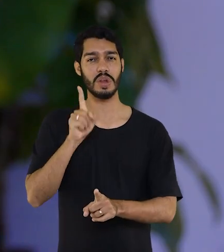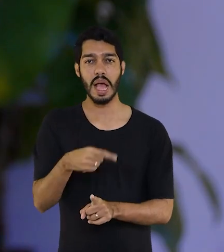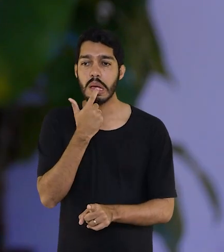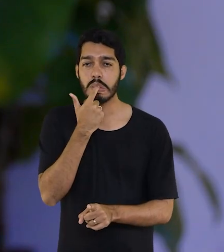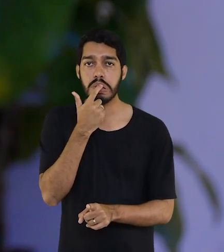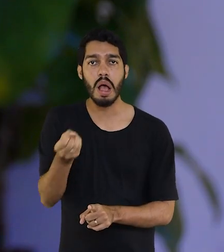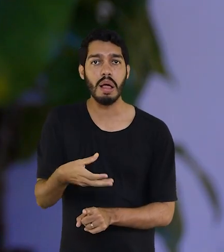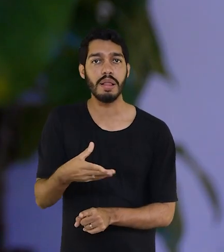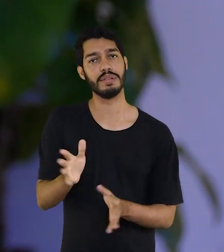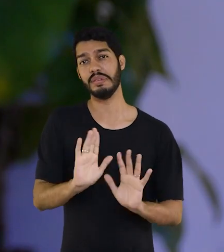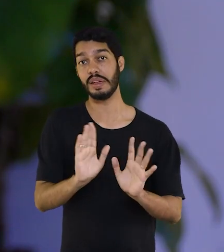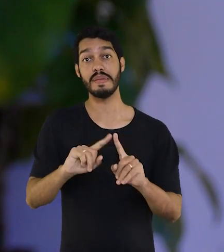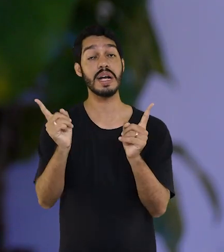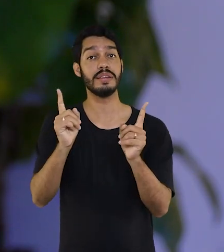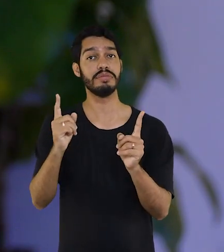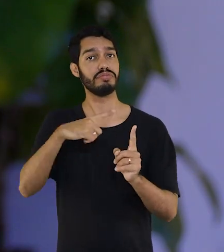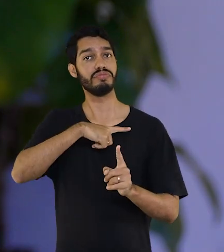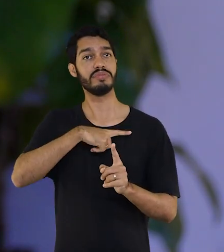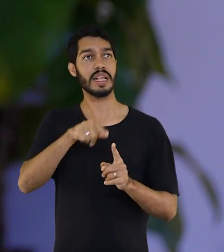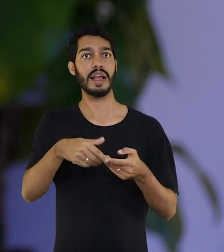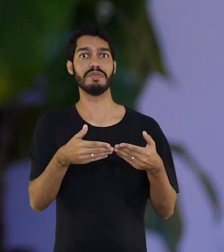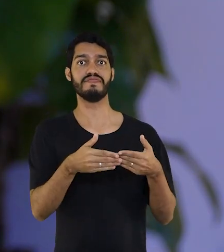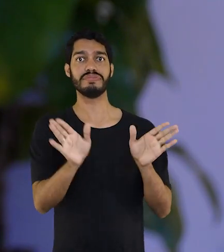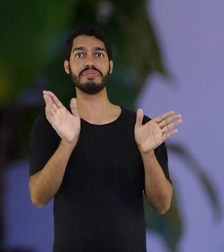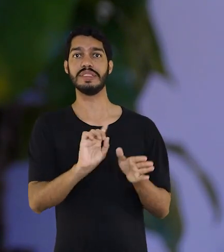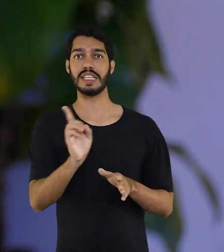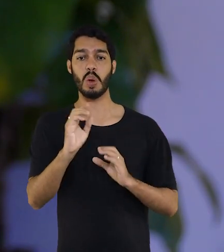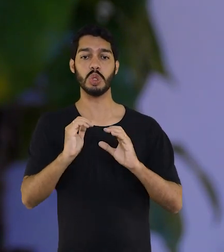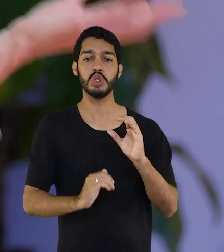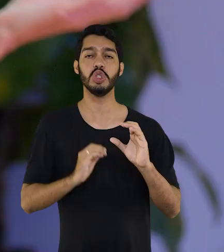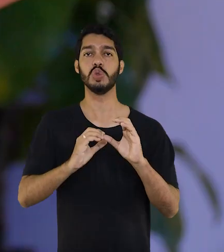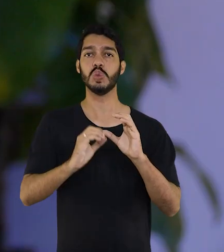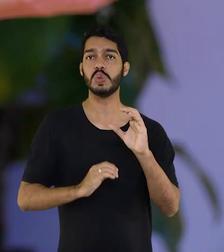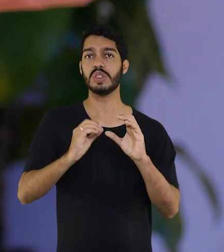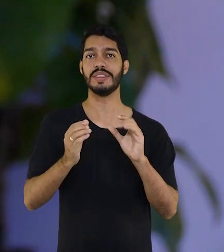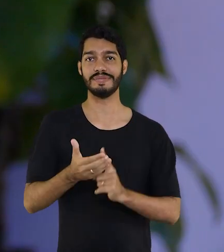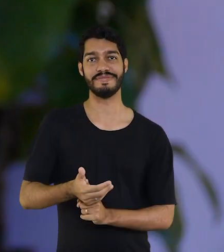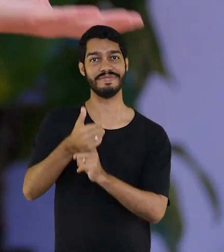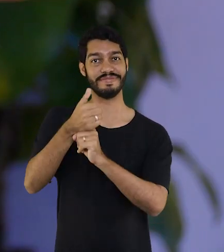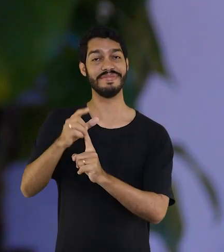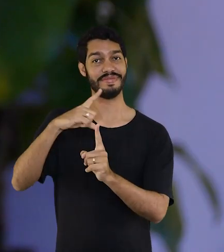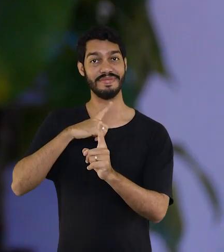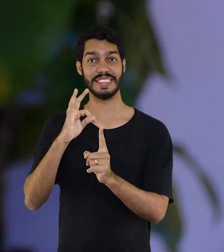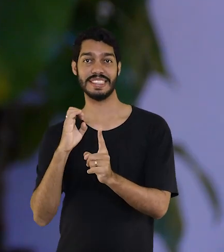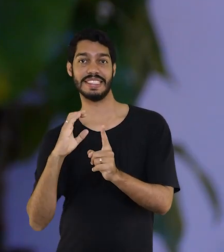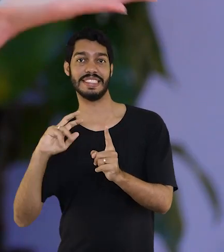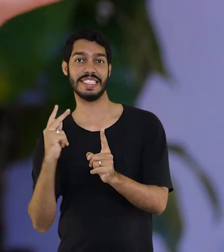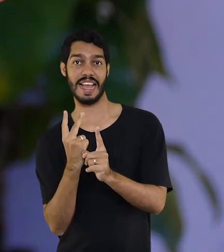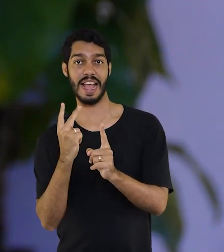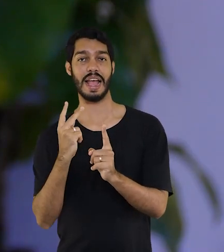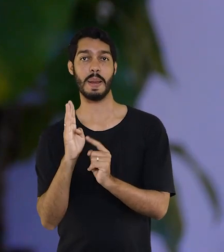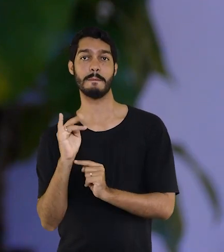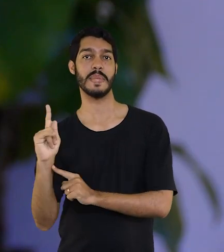não poderíamos dizer que é um ecossistema imaturo, mas é um ecossistema que acaba não dando espaço para ciclos tecnológicos de deep